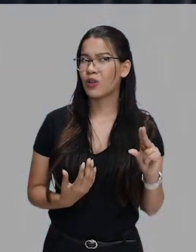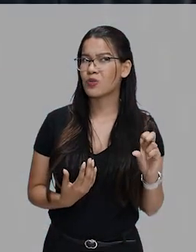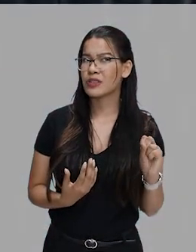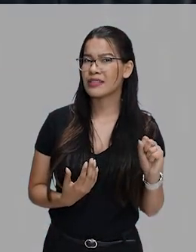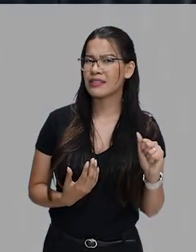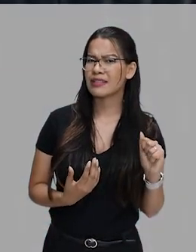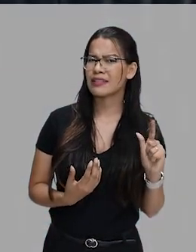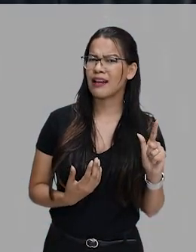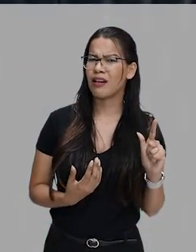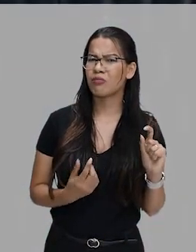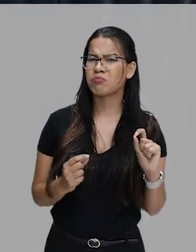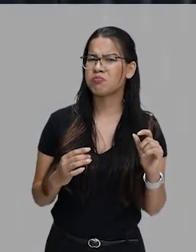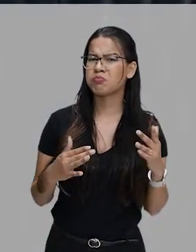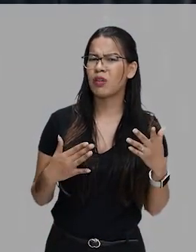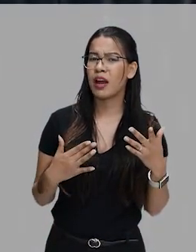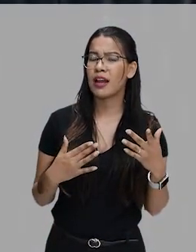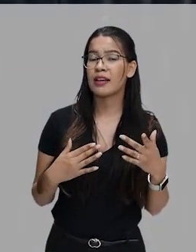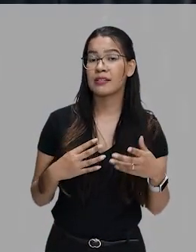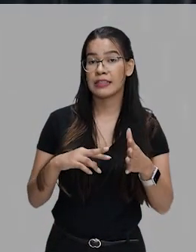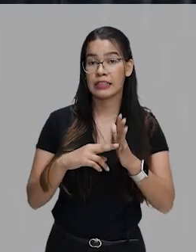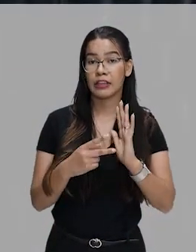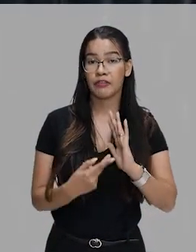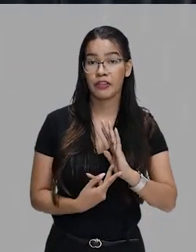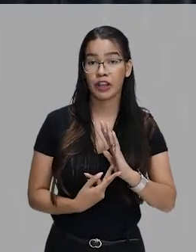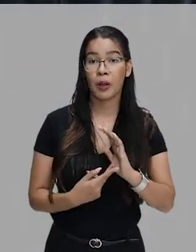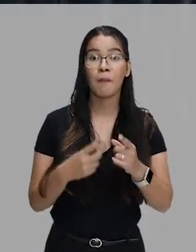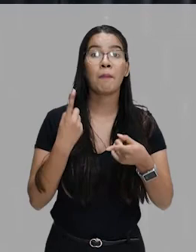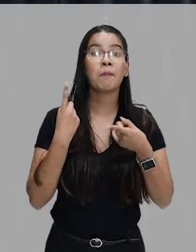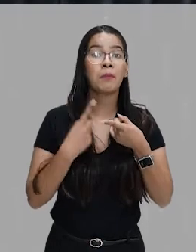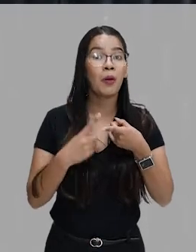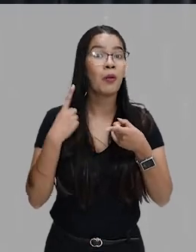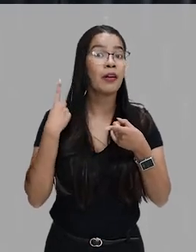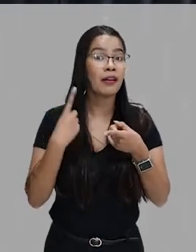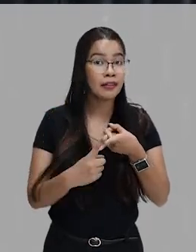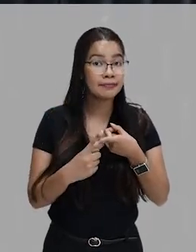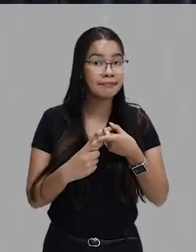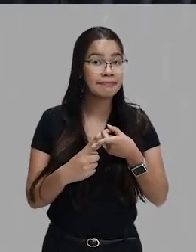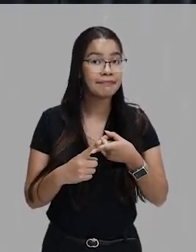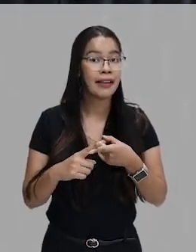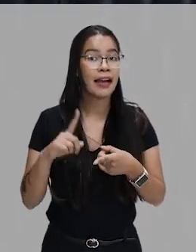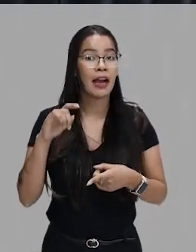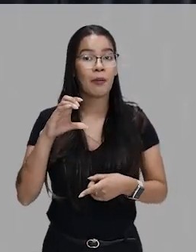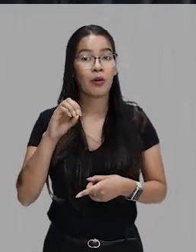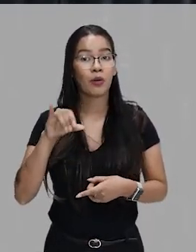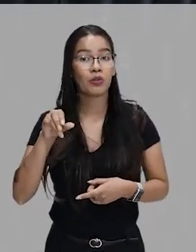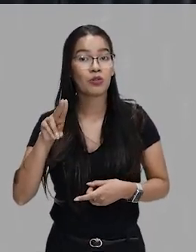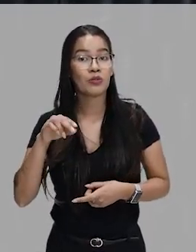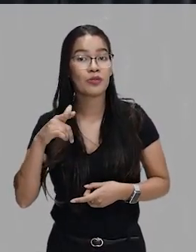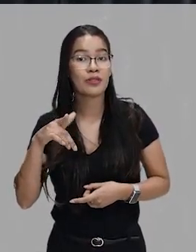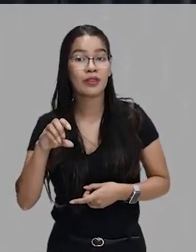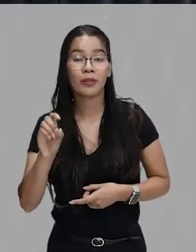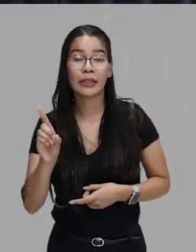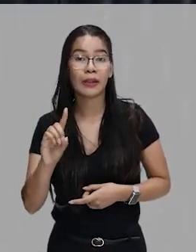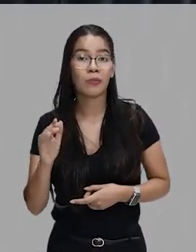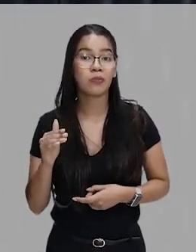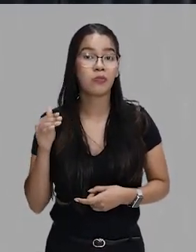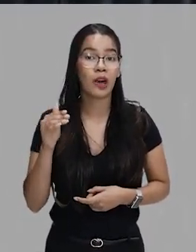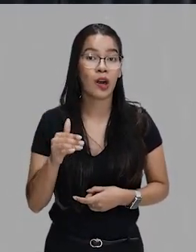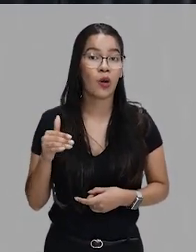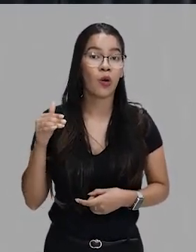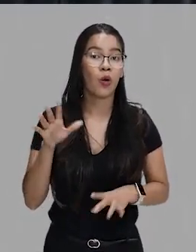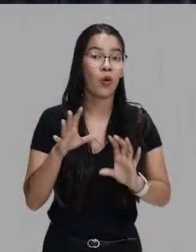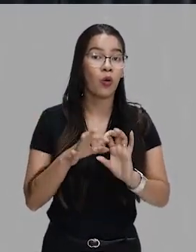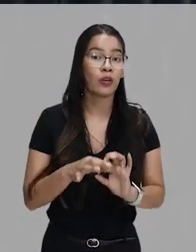Causal vem de causa. É uma conjunção que não está dentro desse contexto